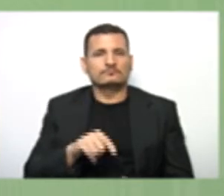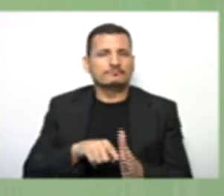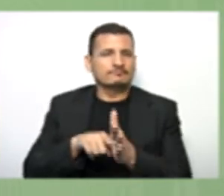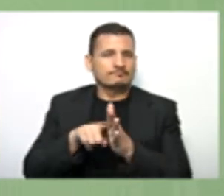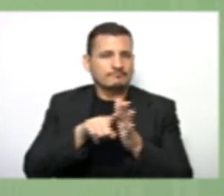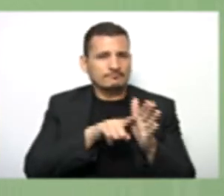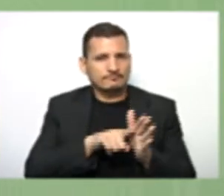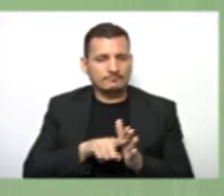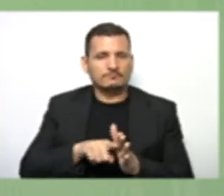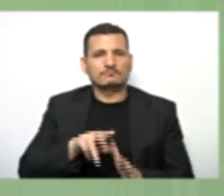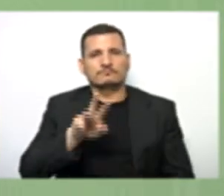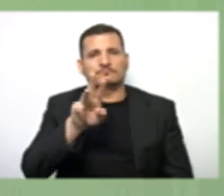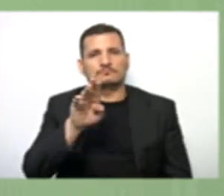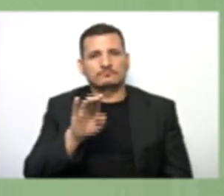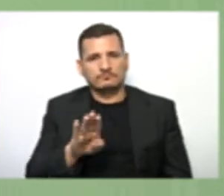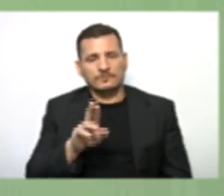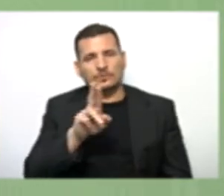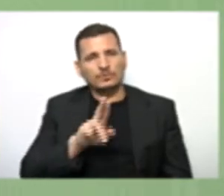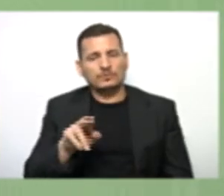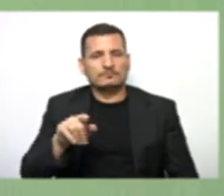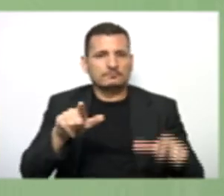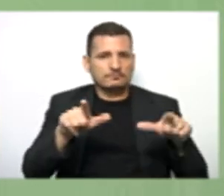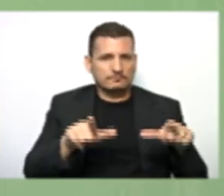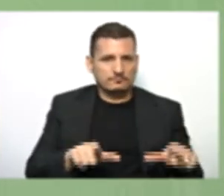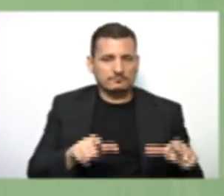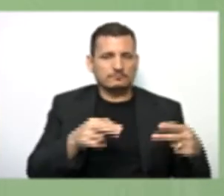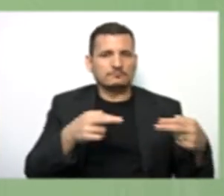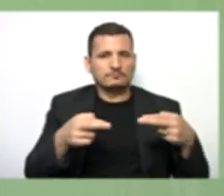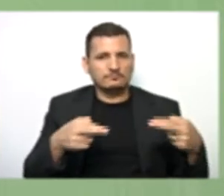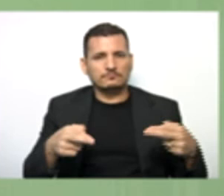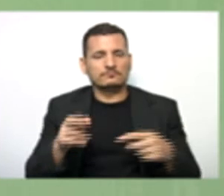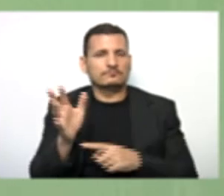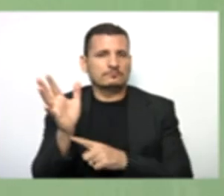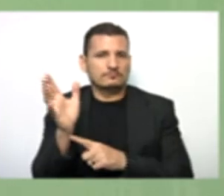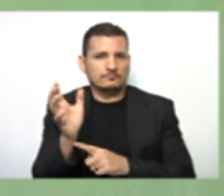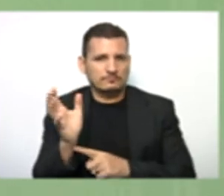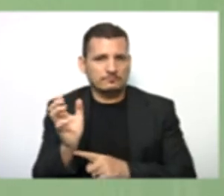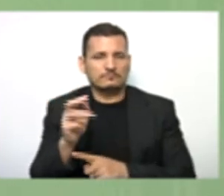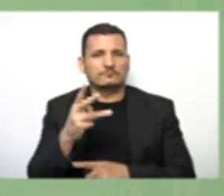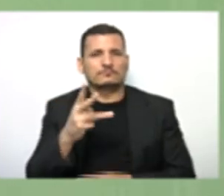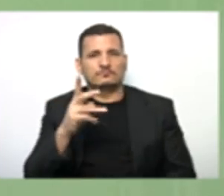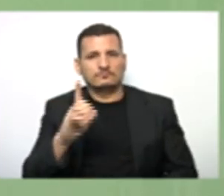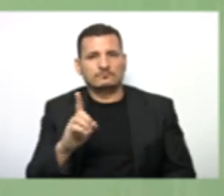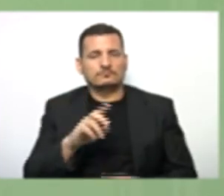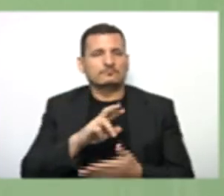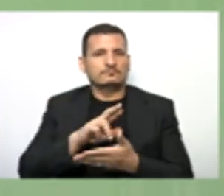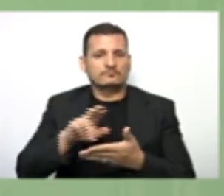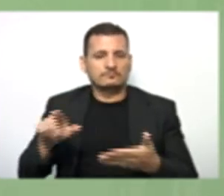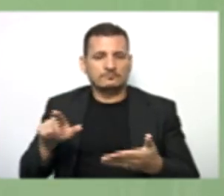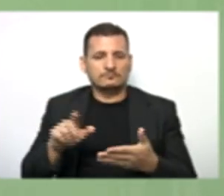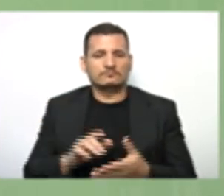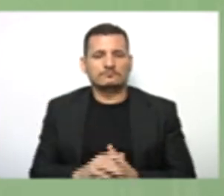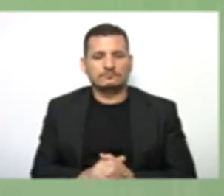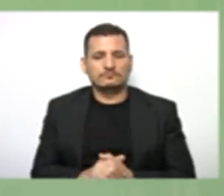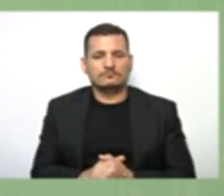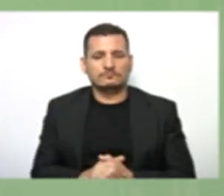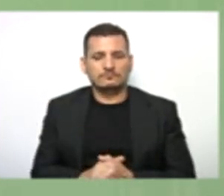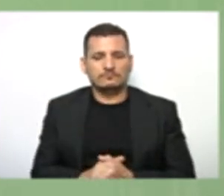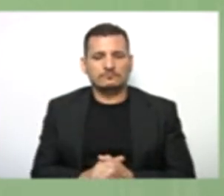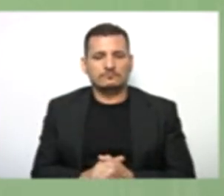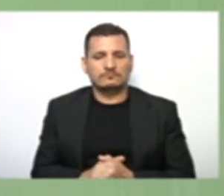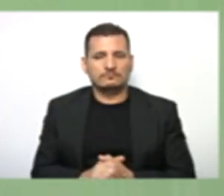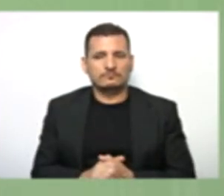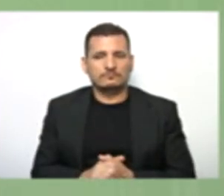navegação web, usa recursos de placa de rede, né, de Wi-Fi, de 3G, enfim. Os processos